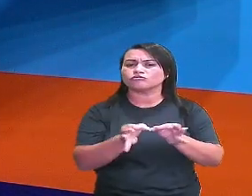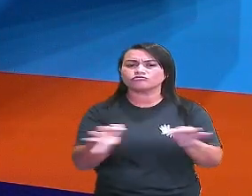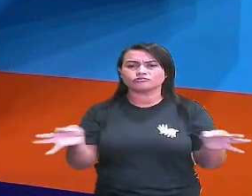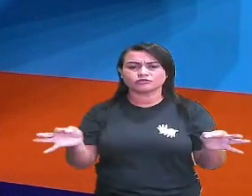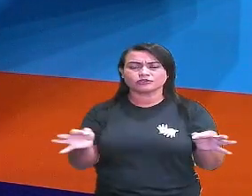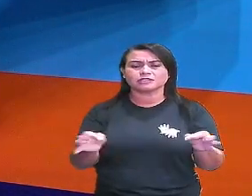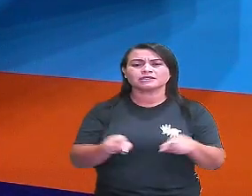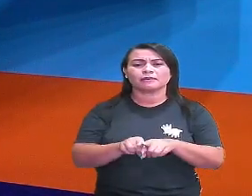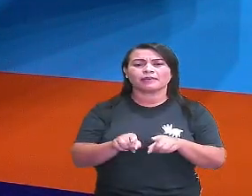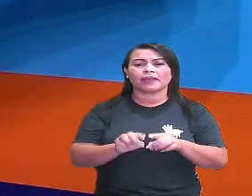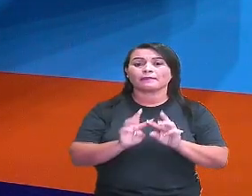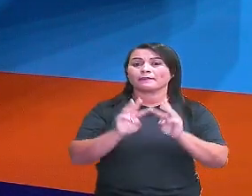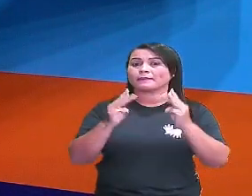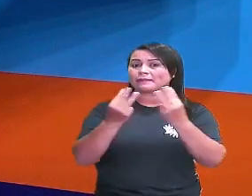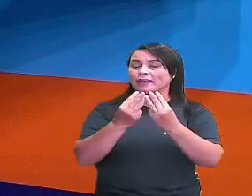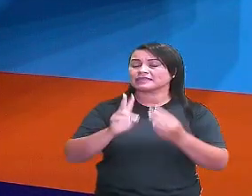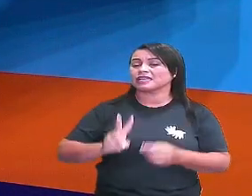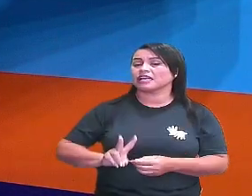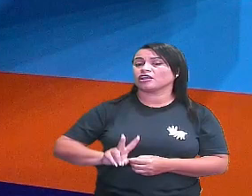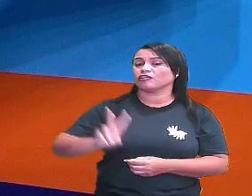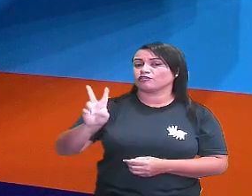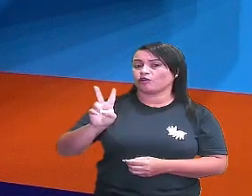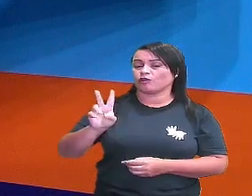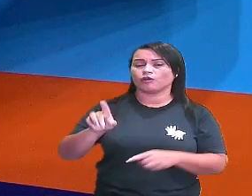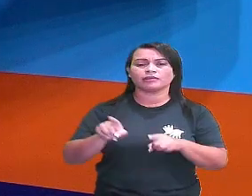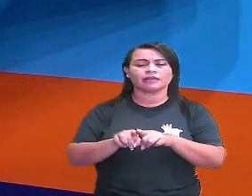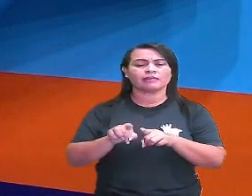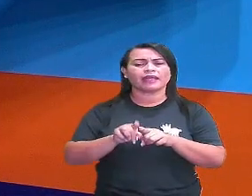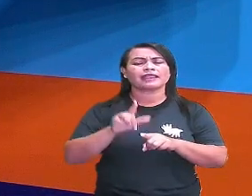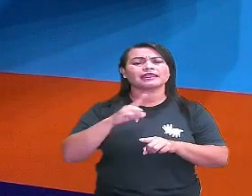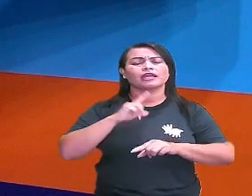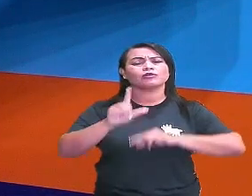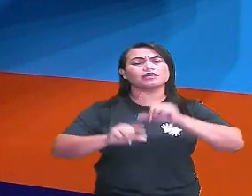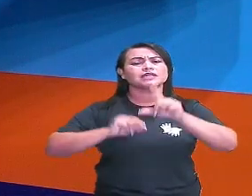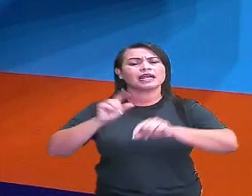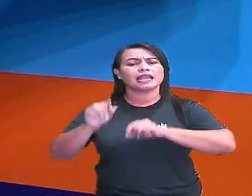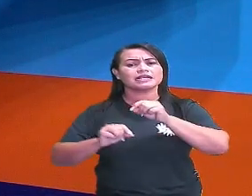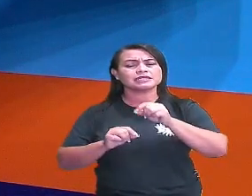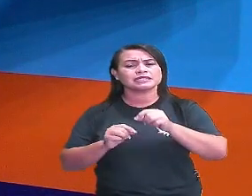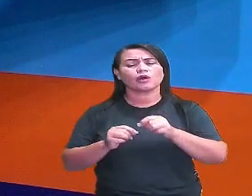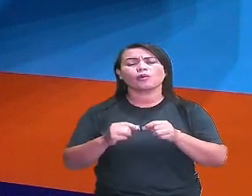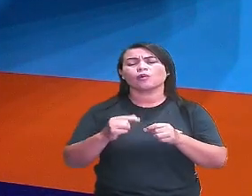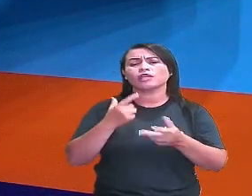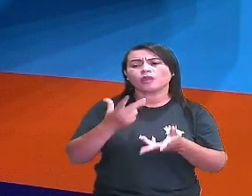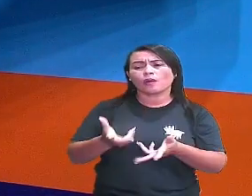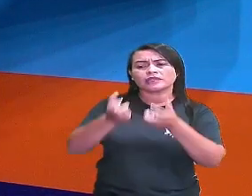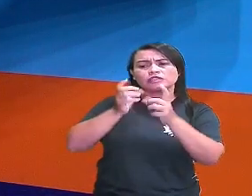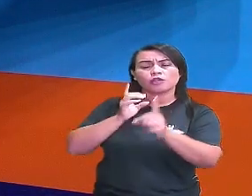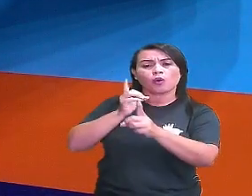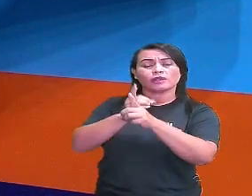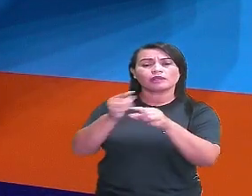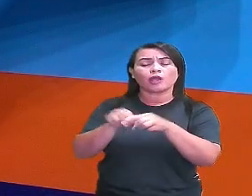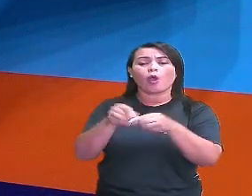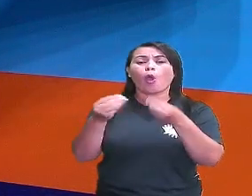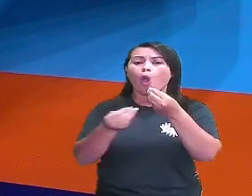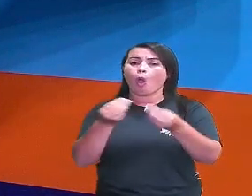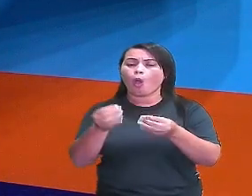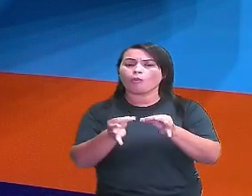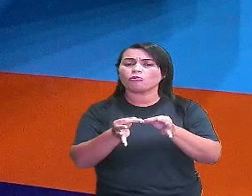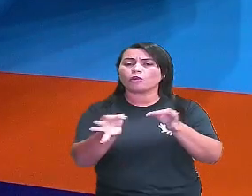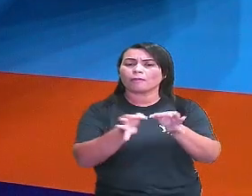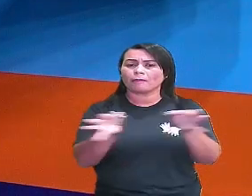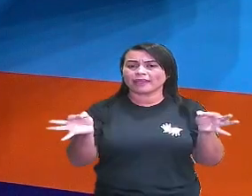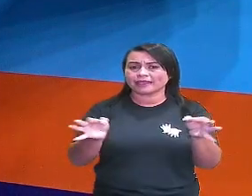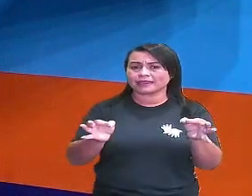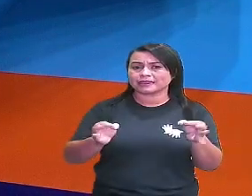massa e volume. Seleção do tipo adequado de unidade de medida e identificação do instrumento adequado para a medida